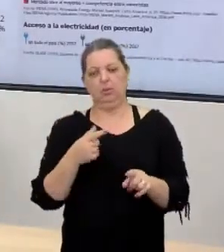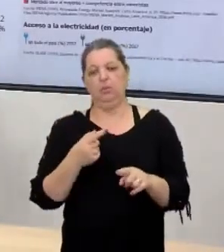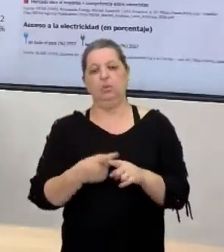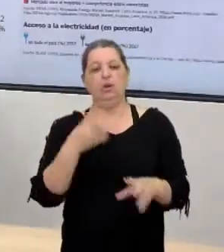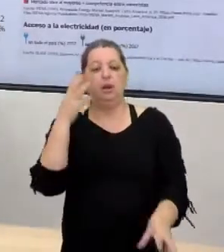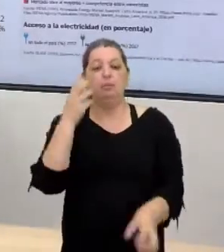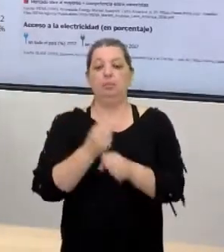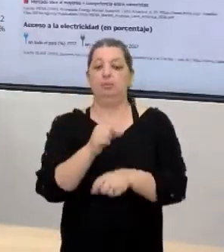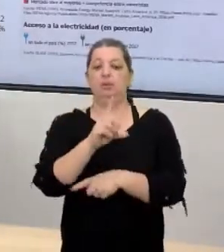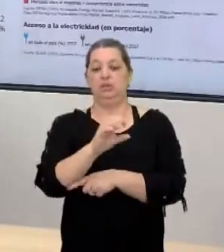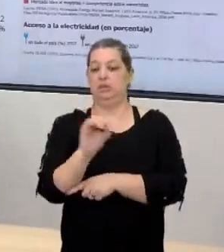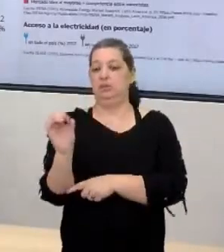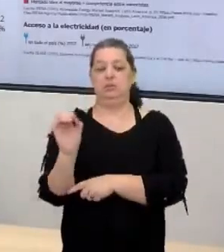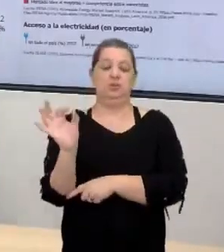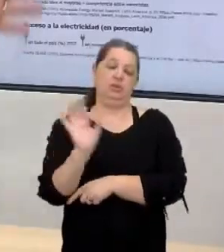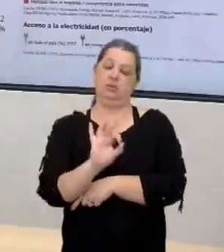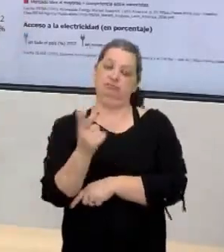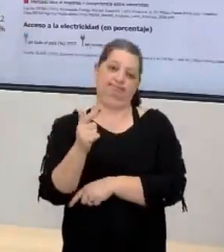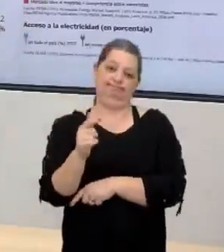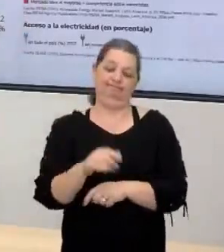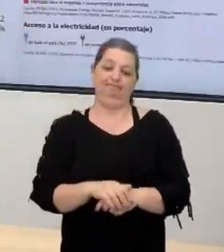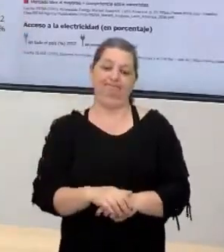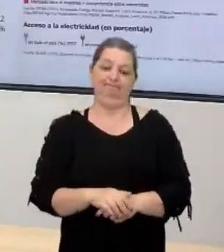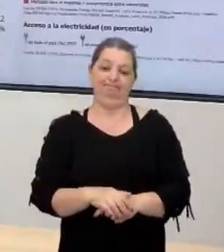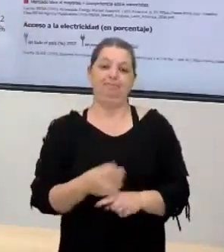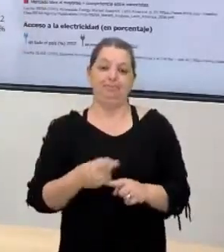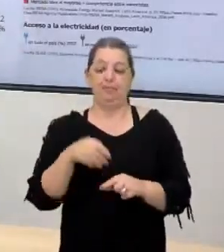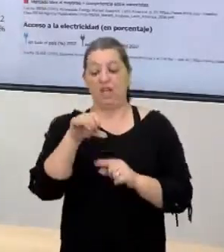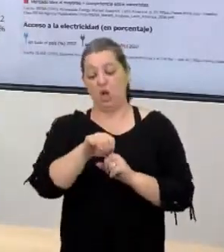aí é porque nem todo mundo tem, né? Porque está lá